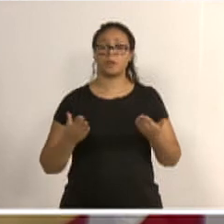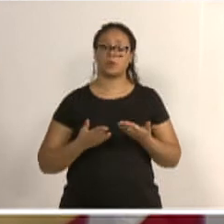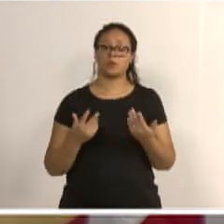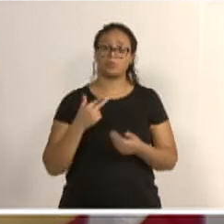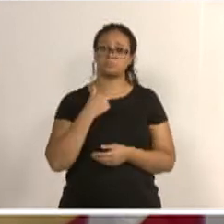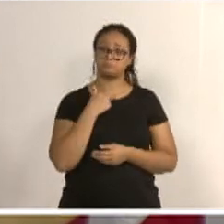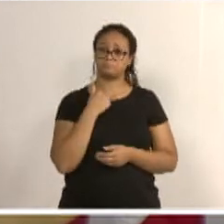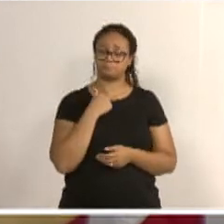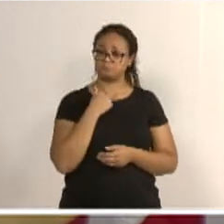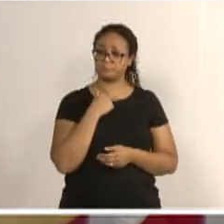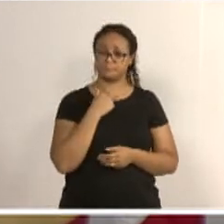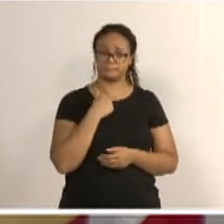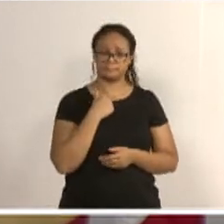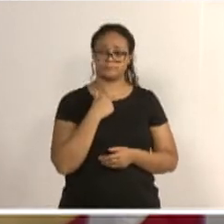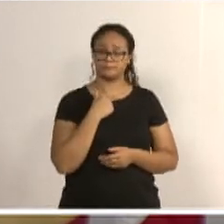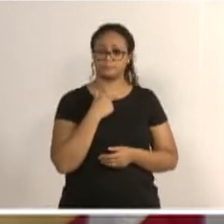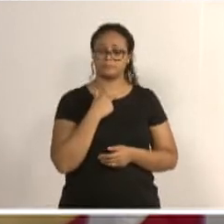pode